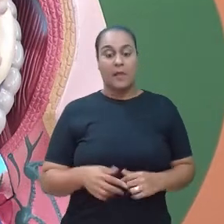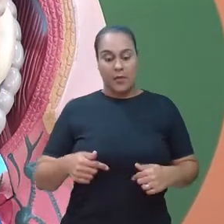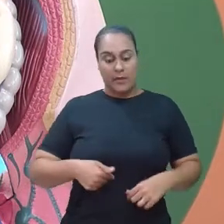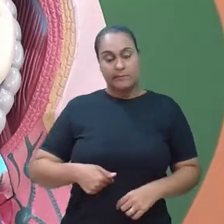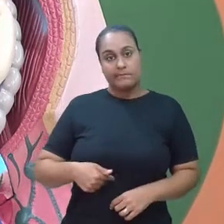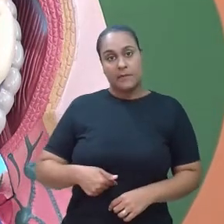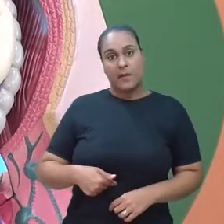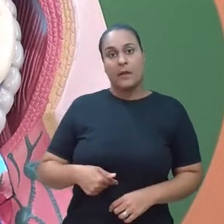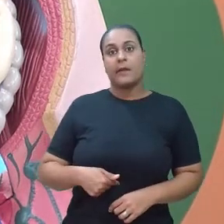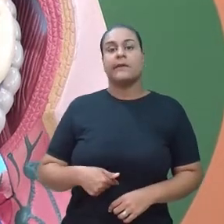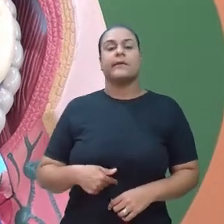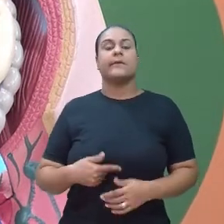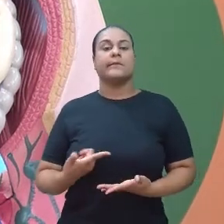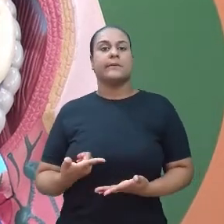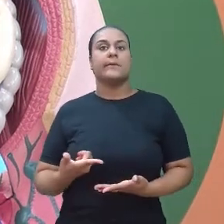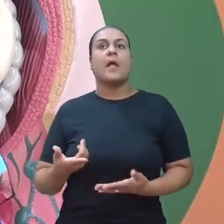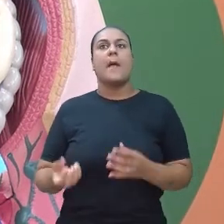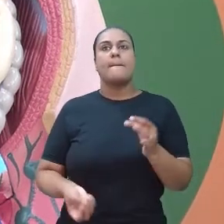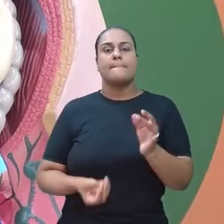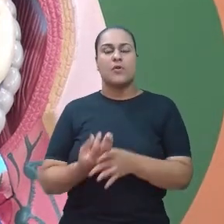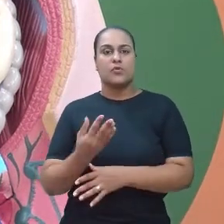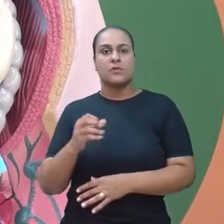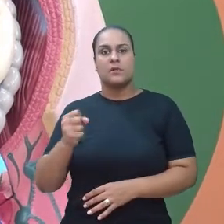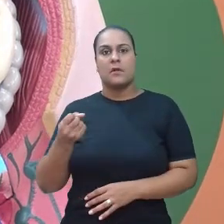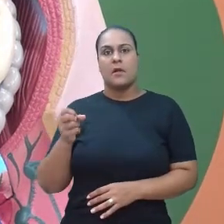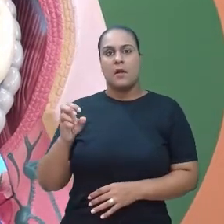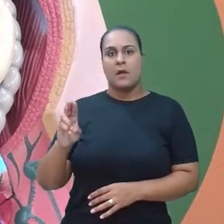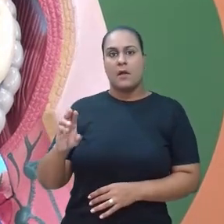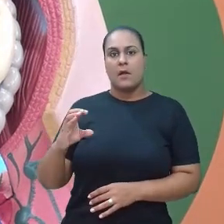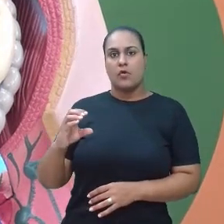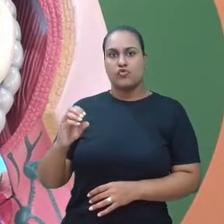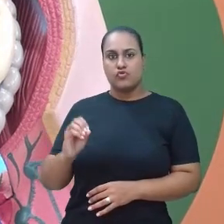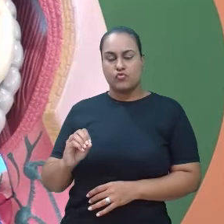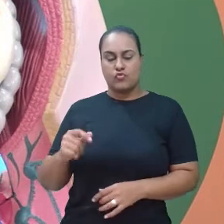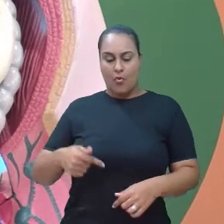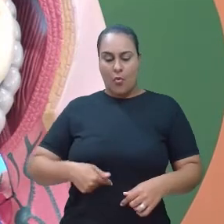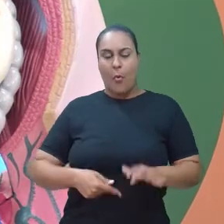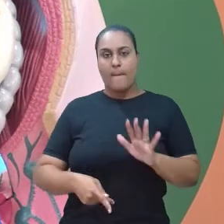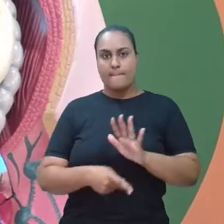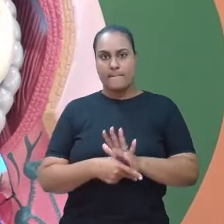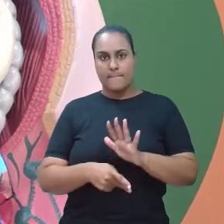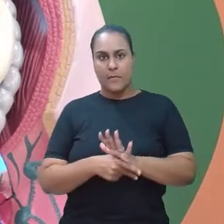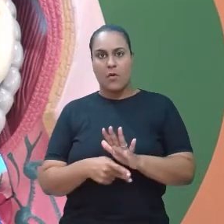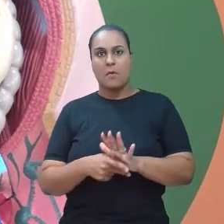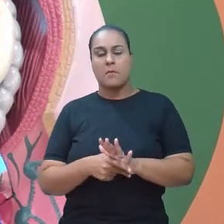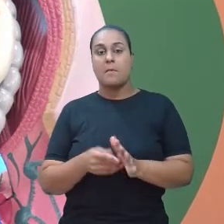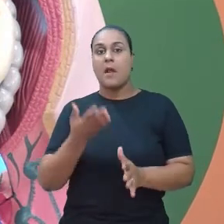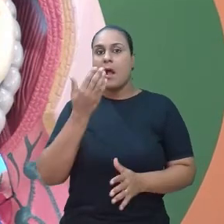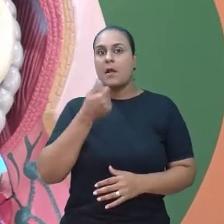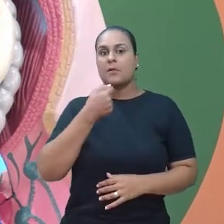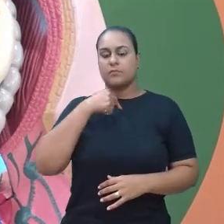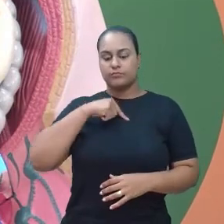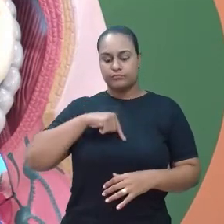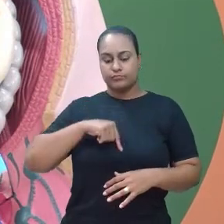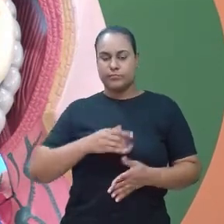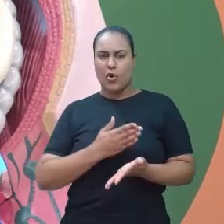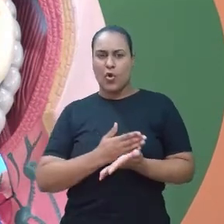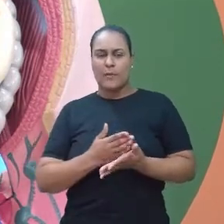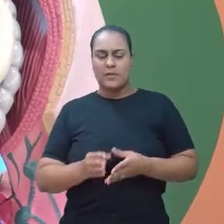nele onde é produzido o suco gástrico para que os alimentos sejam